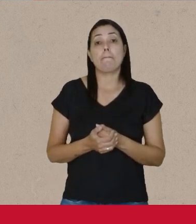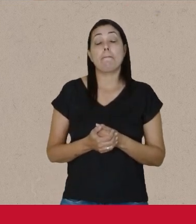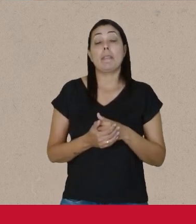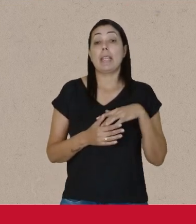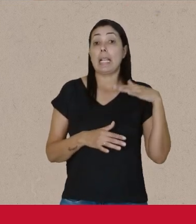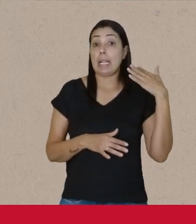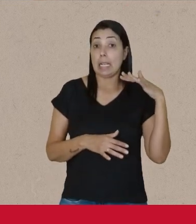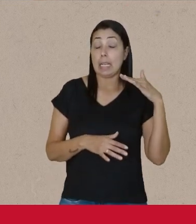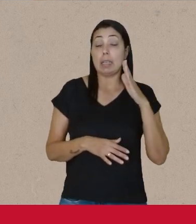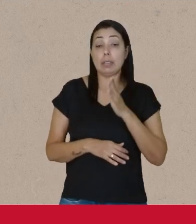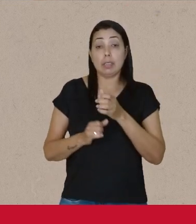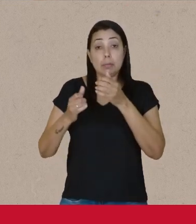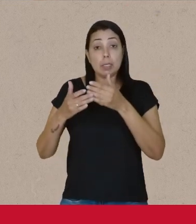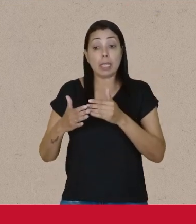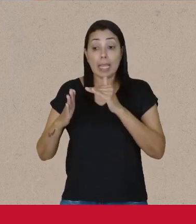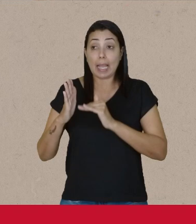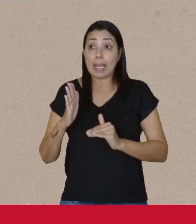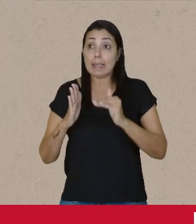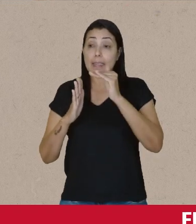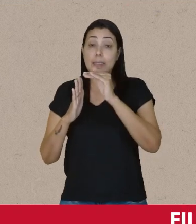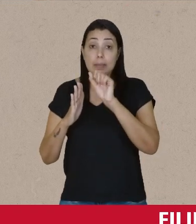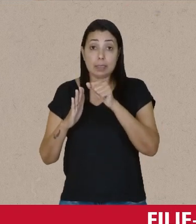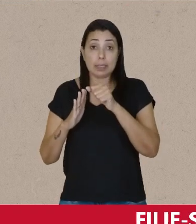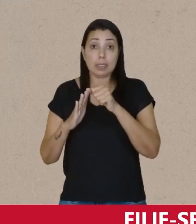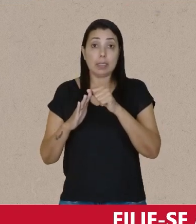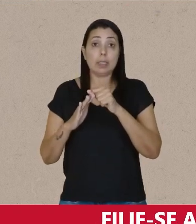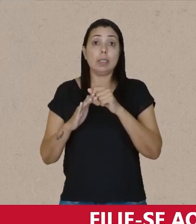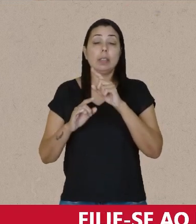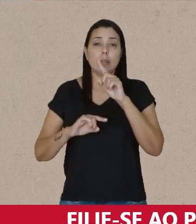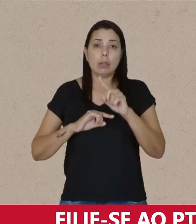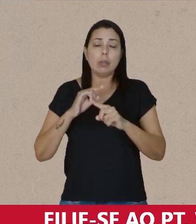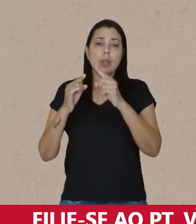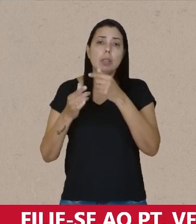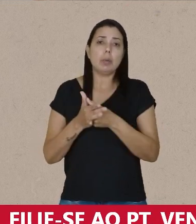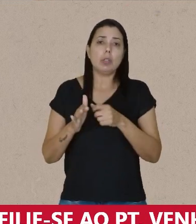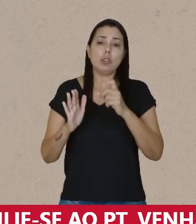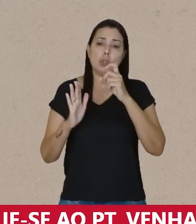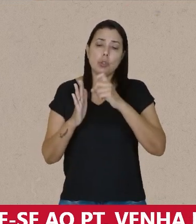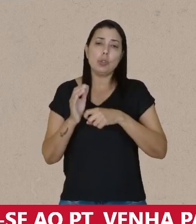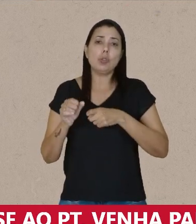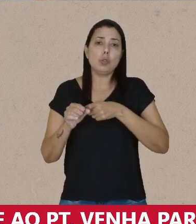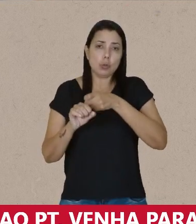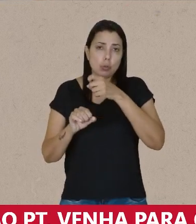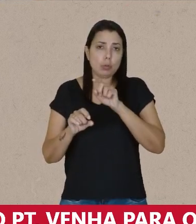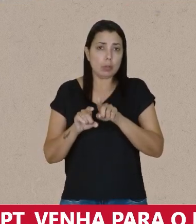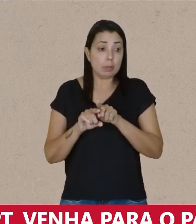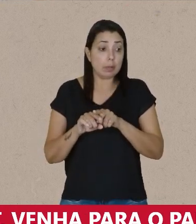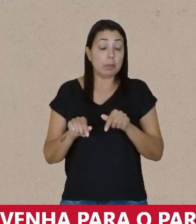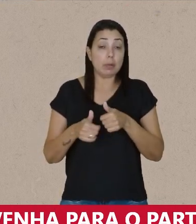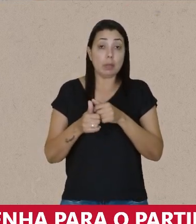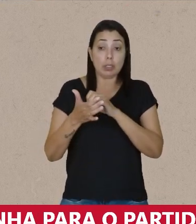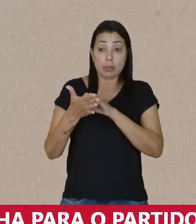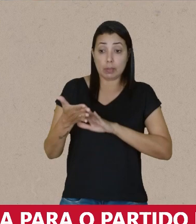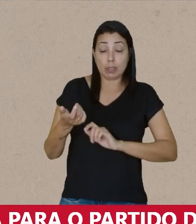elevadíssima e, como eu disse, acima do teto da meta, ele sobe juros. Essa subida de juro afeta ainda mais a atividade econômica, piora a renda